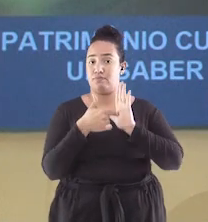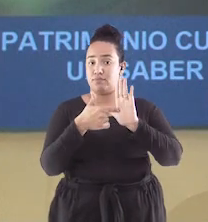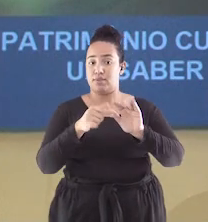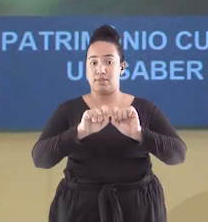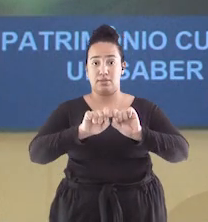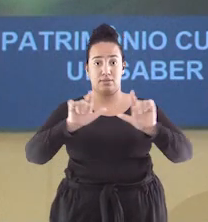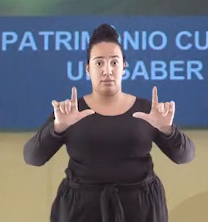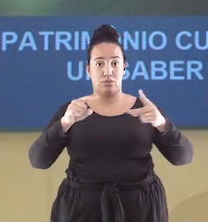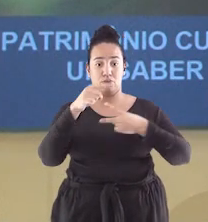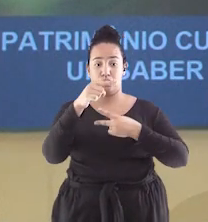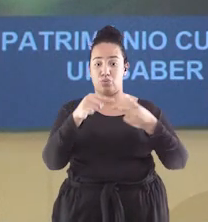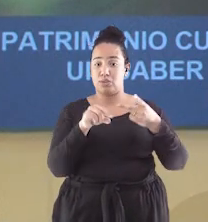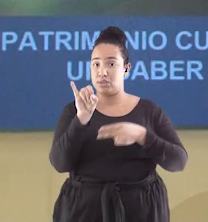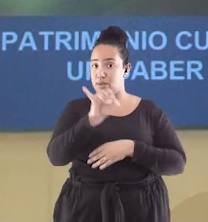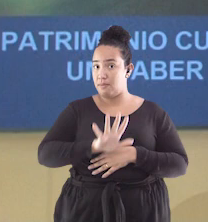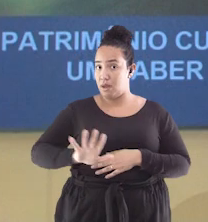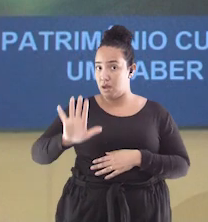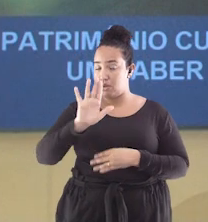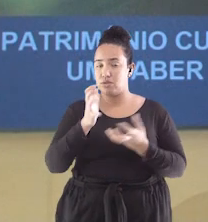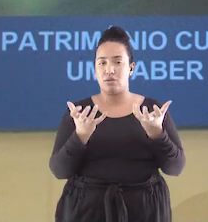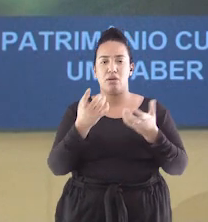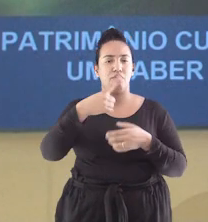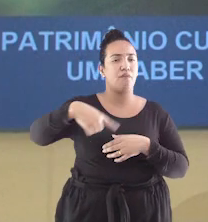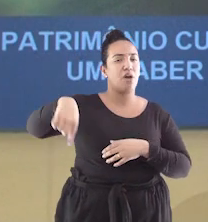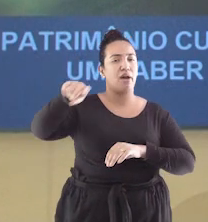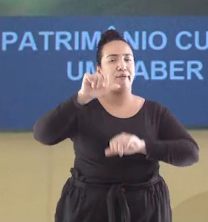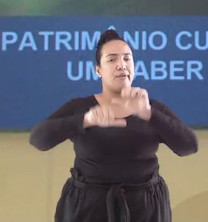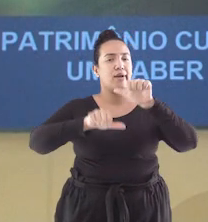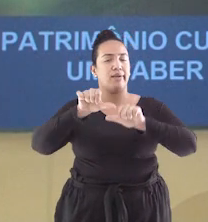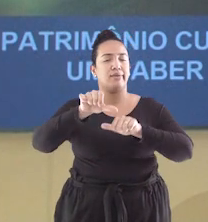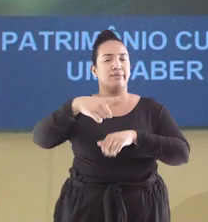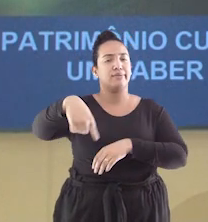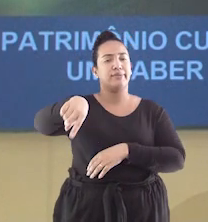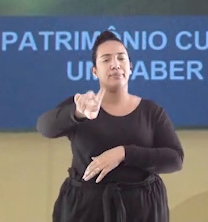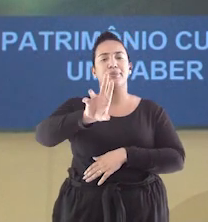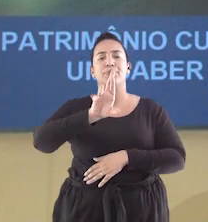tela duas imagens e eu quero que vocês analisem e me